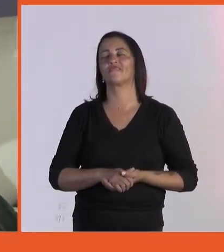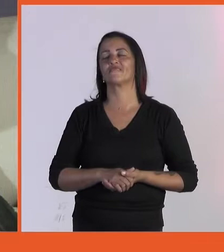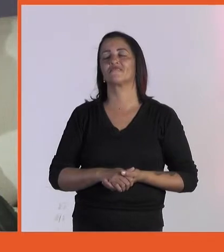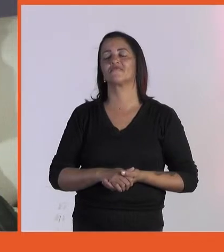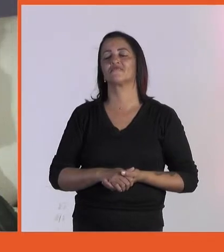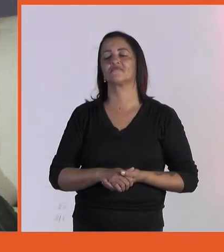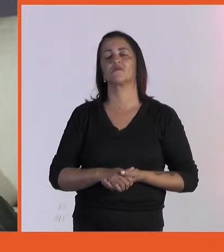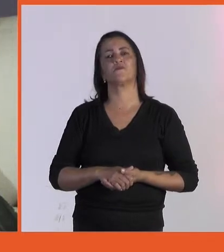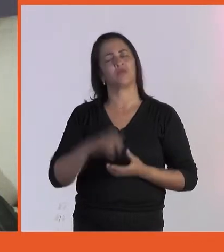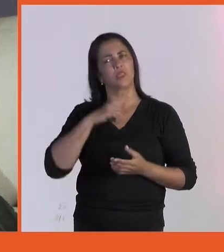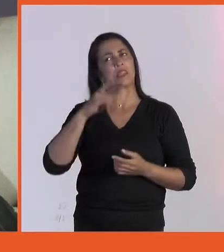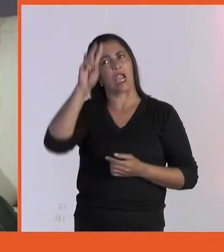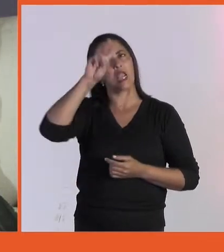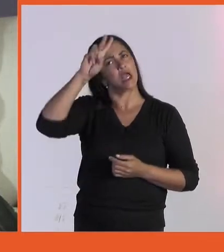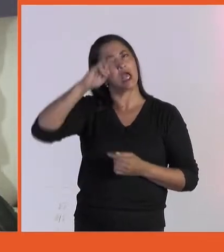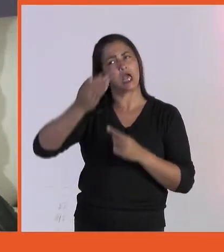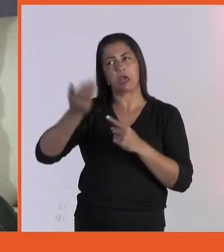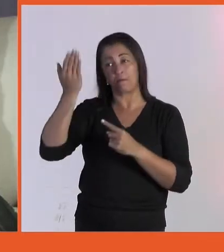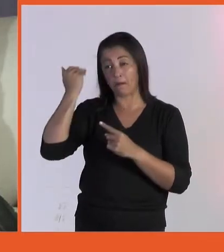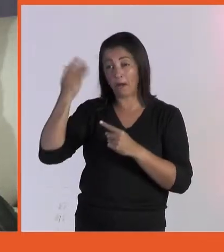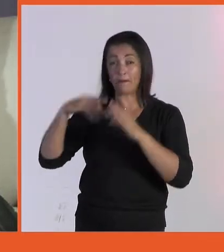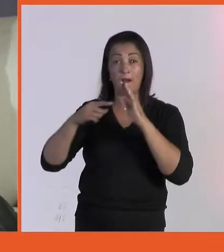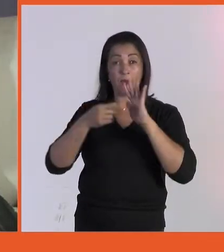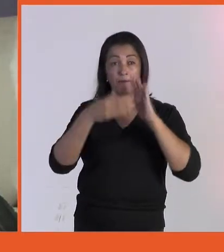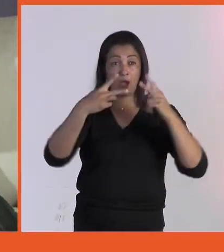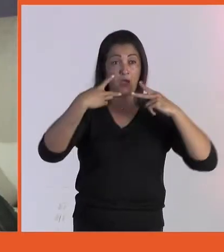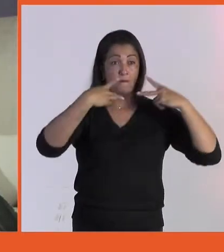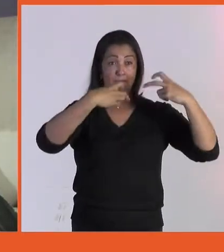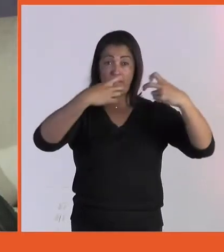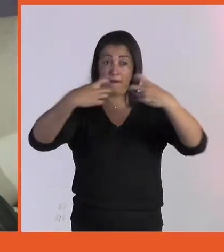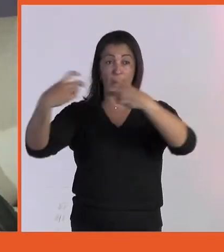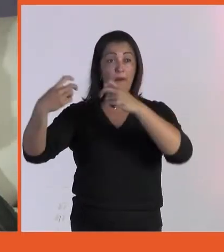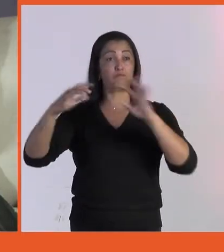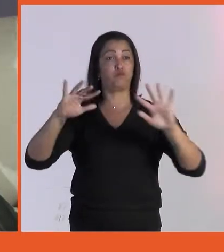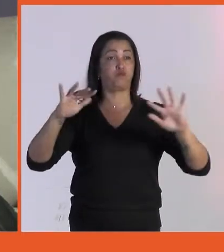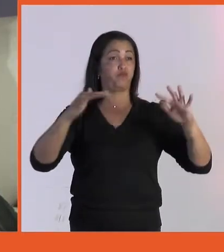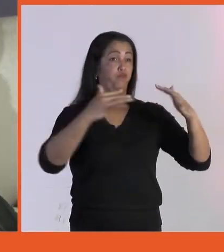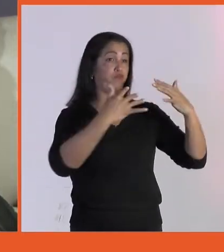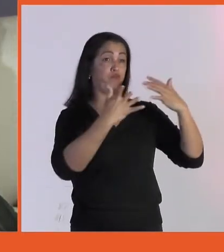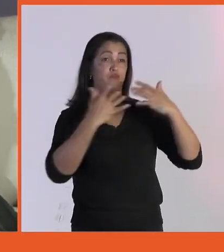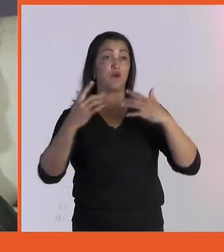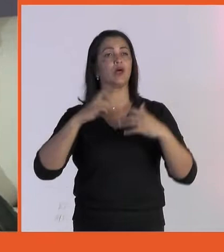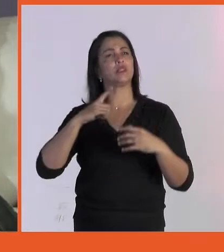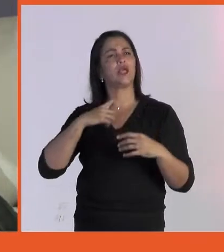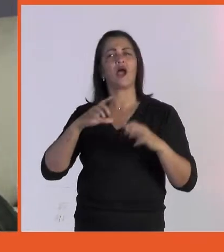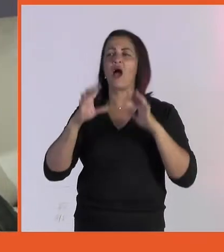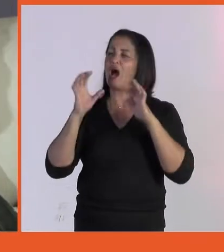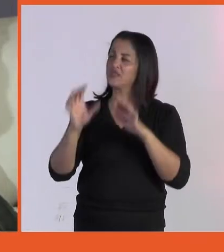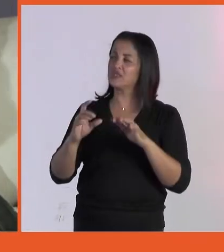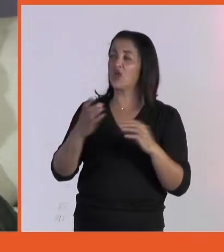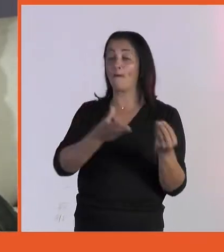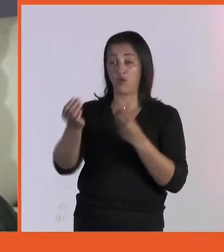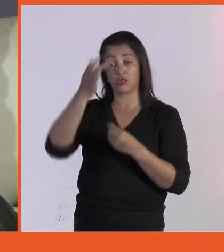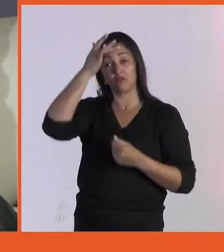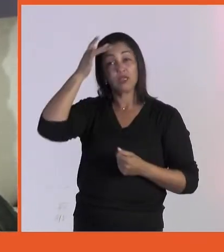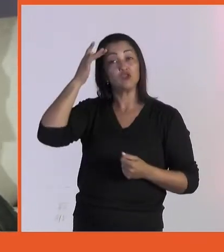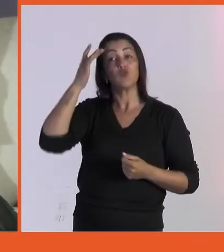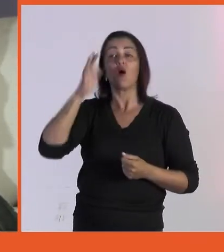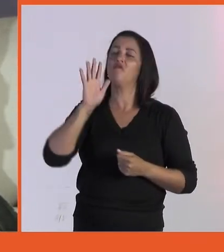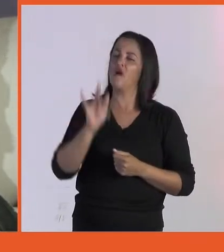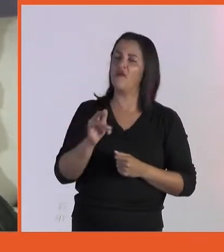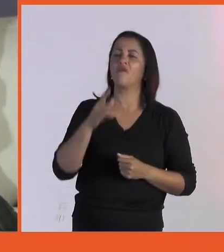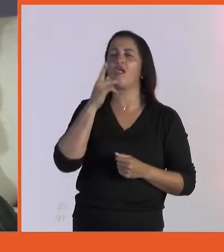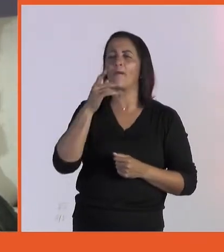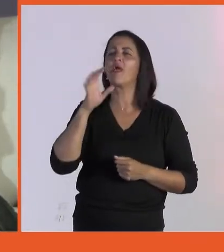foi um impacto muito grande pra gente, porque a gente às vezes não acredita que todo mundo, você pensa que, pô, só o Felipe Neto vai ter um monte de gente que vai estar lá junto dele